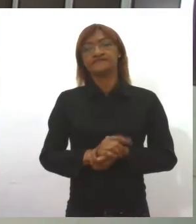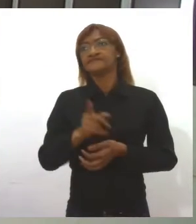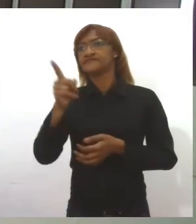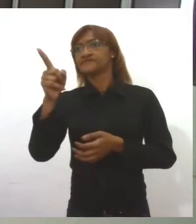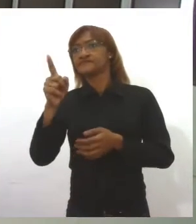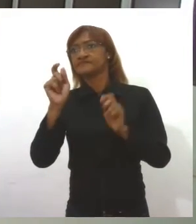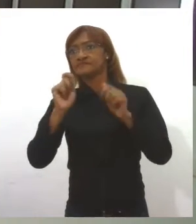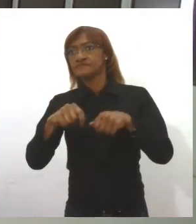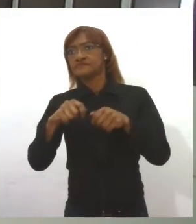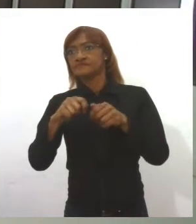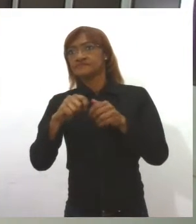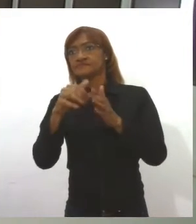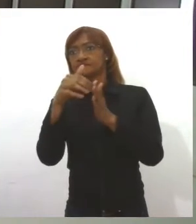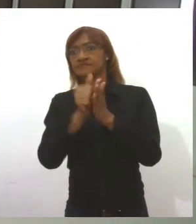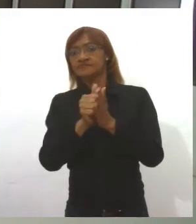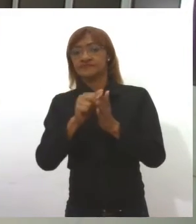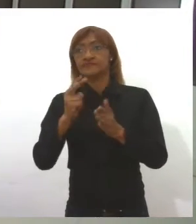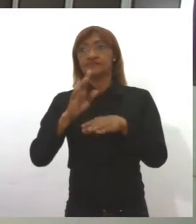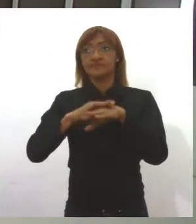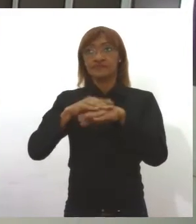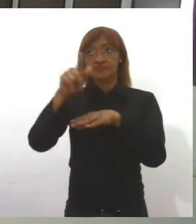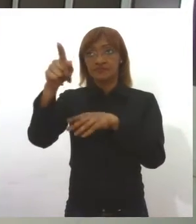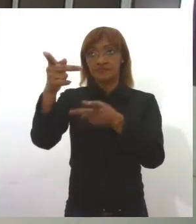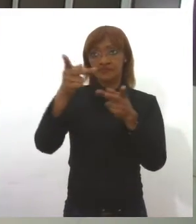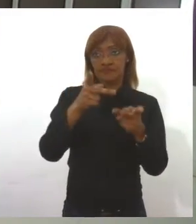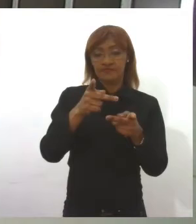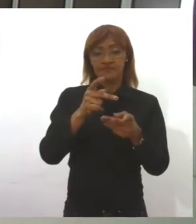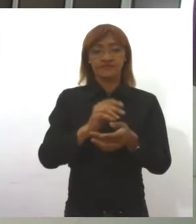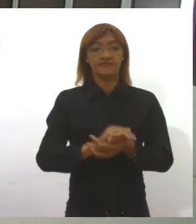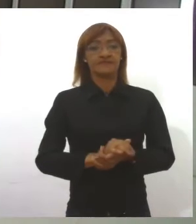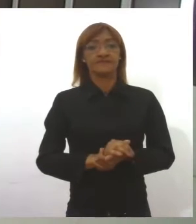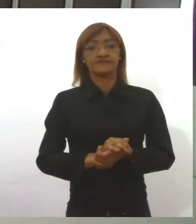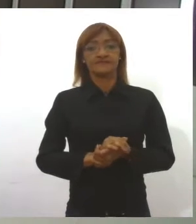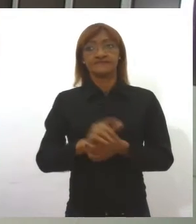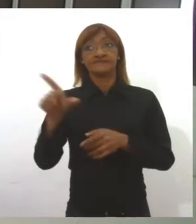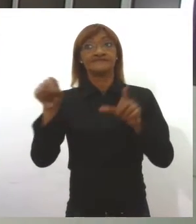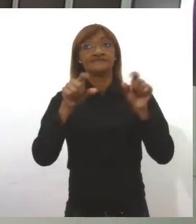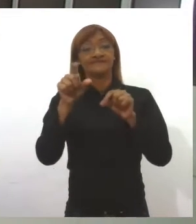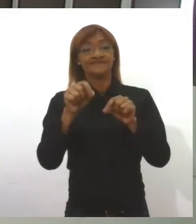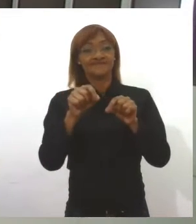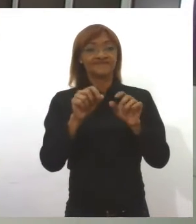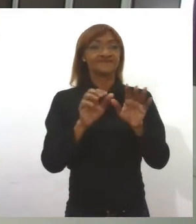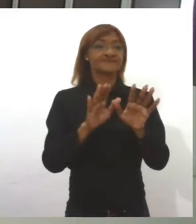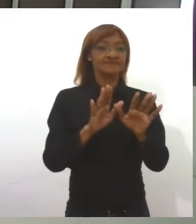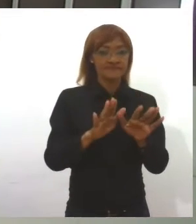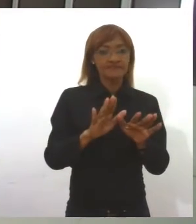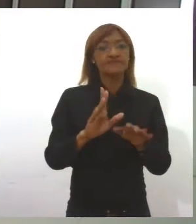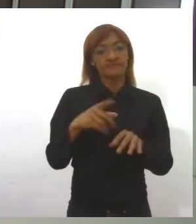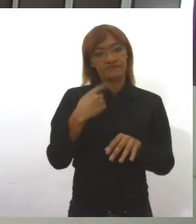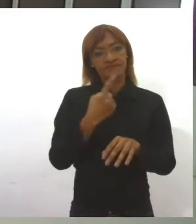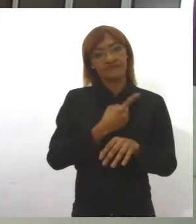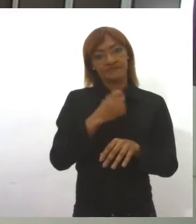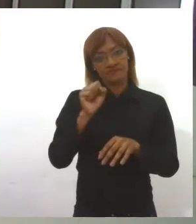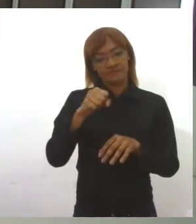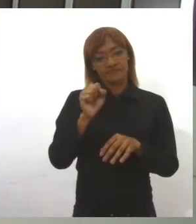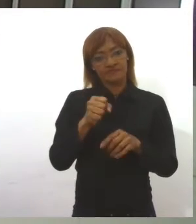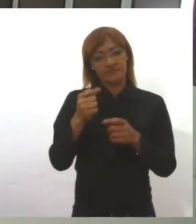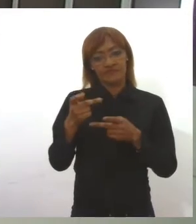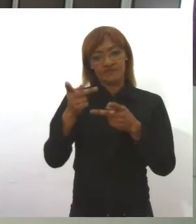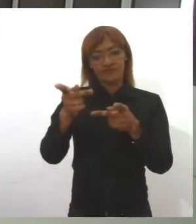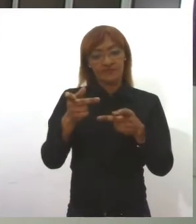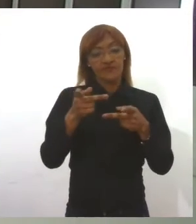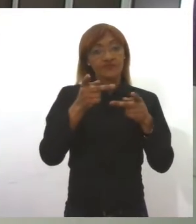ou vocês que convidaram mesmo as pessoas? São escolhidas nós a dedo? Nós fizemos os convites pontuais,